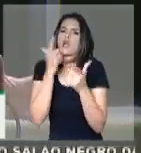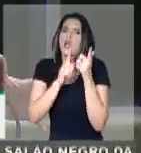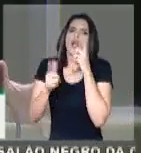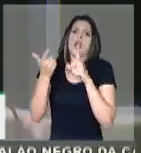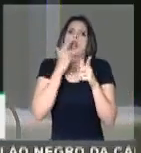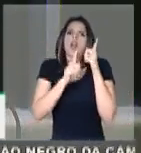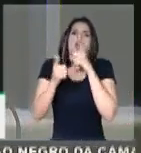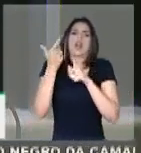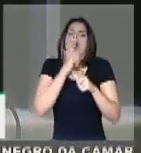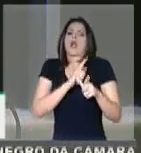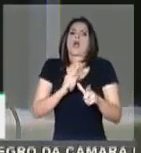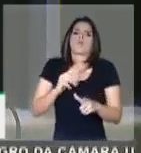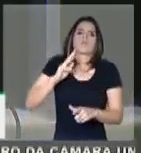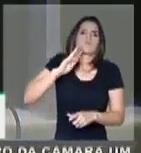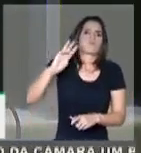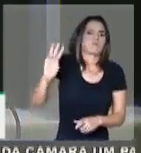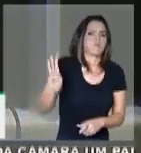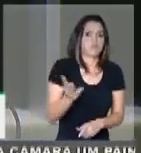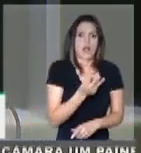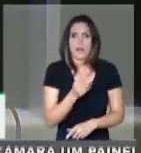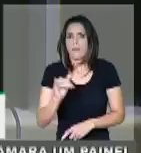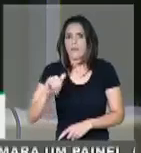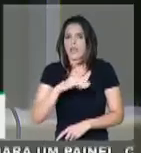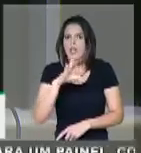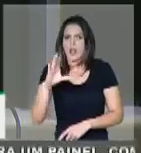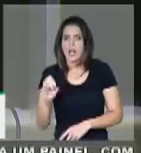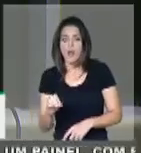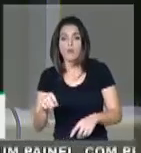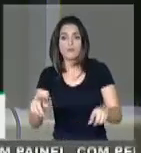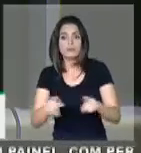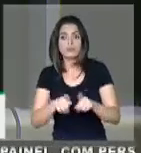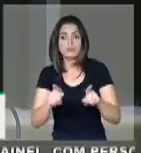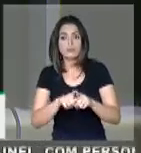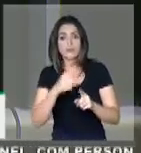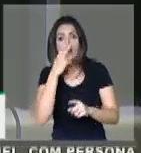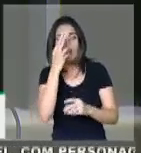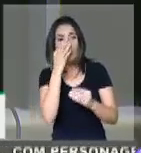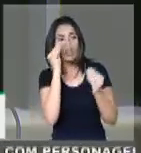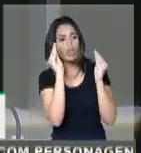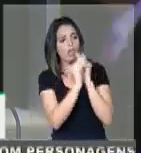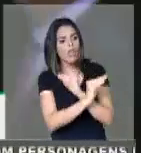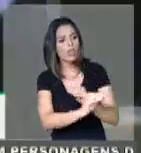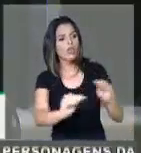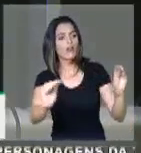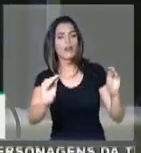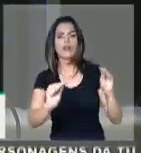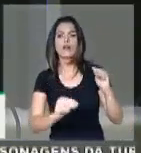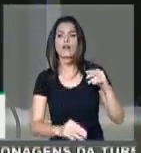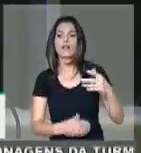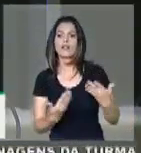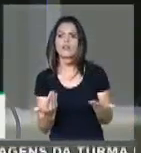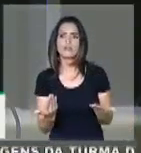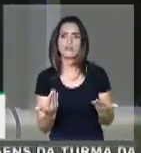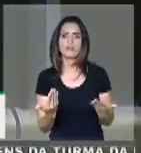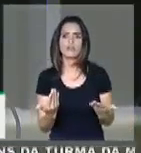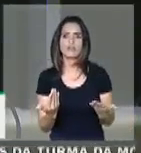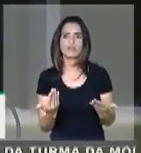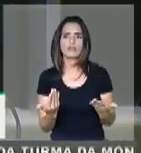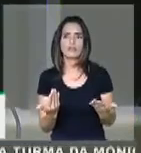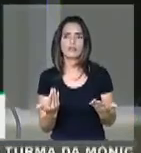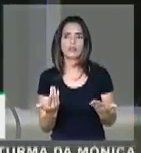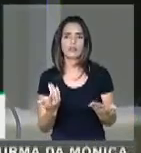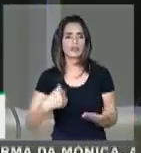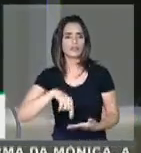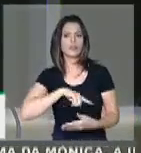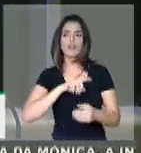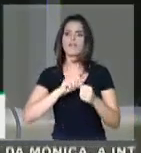mesmo tempo, o olhar, o esquecimento, a classe política, o Congresso Nacional,